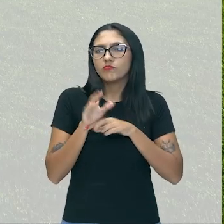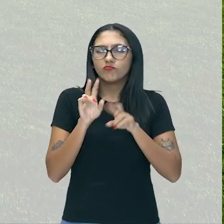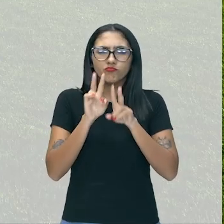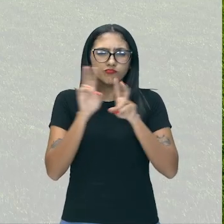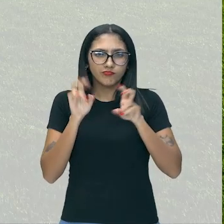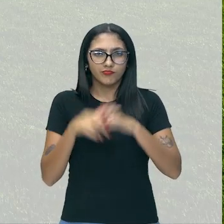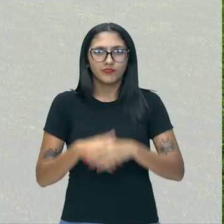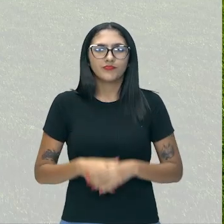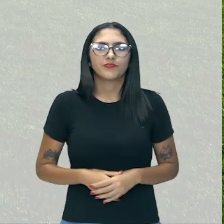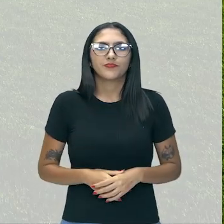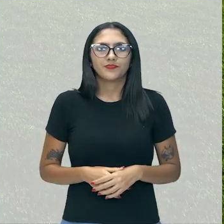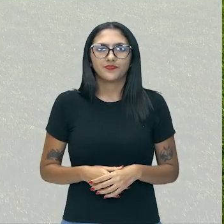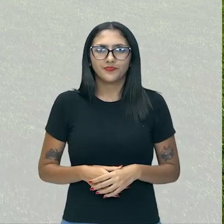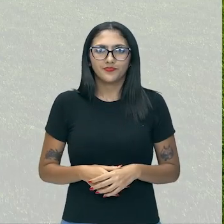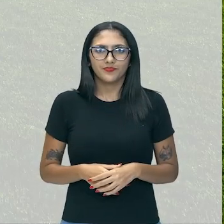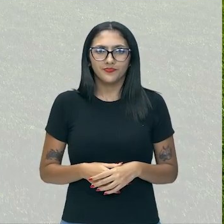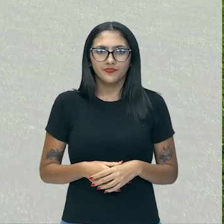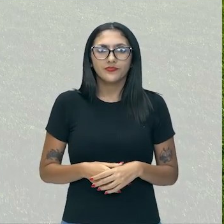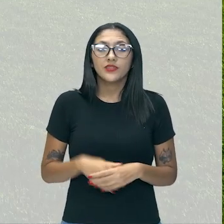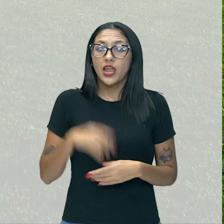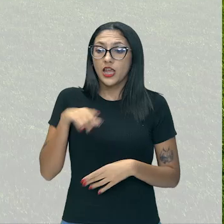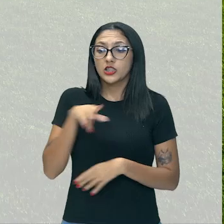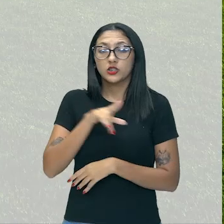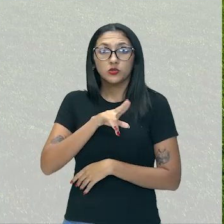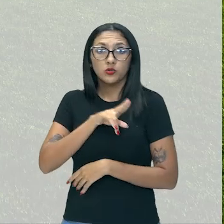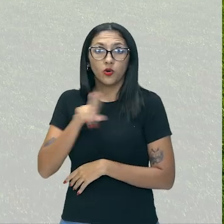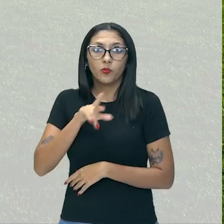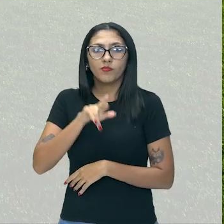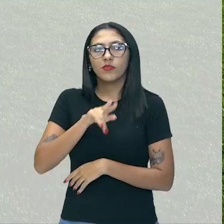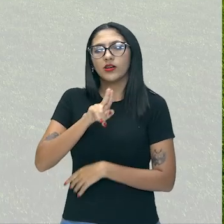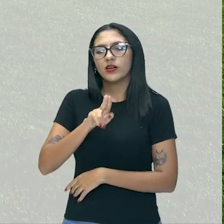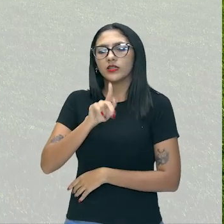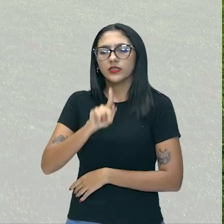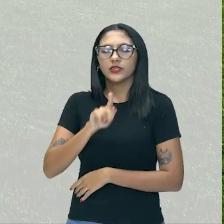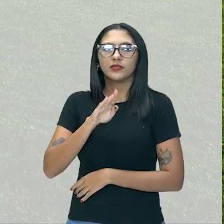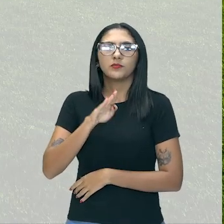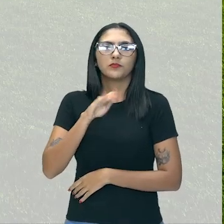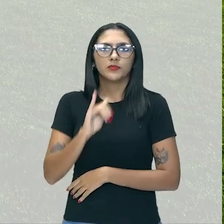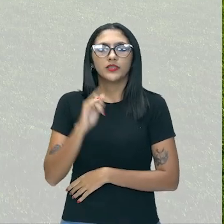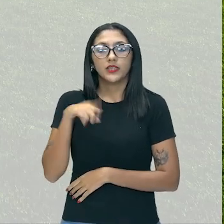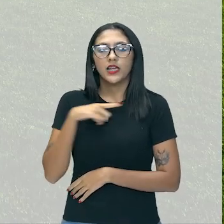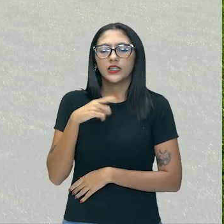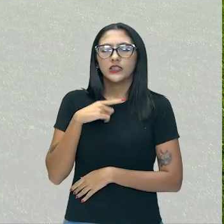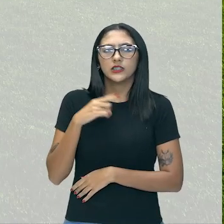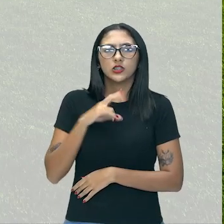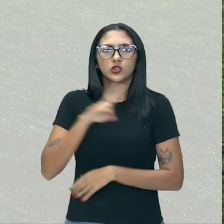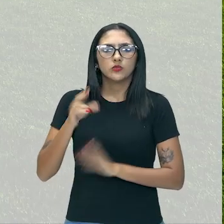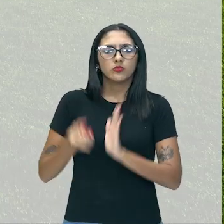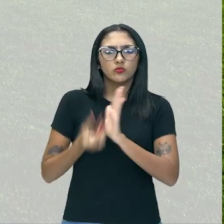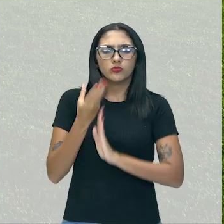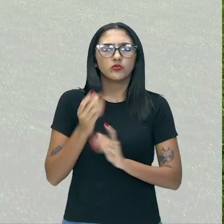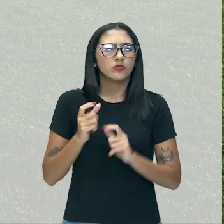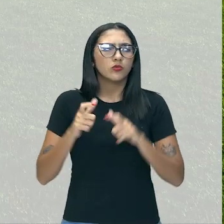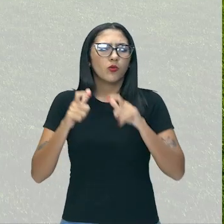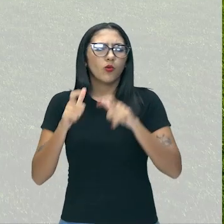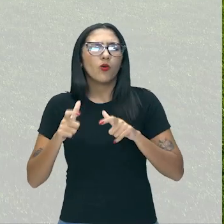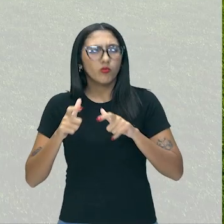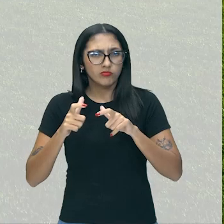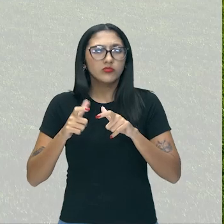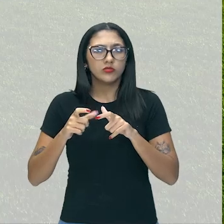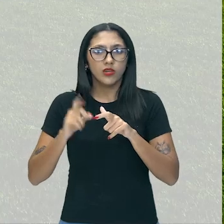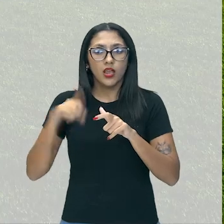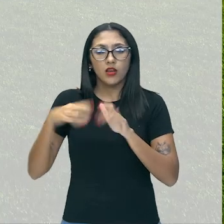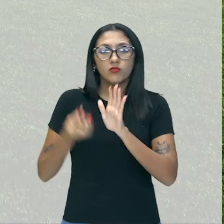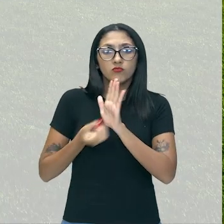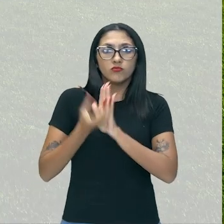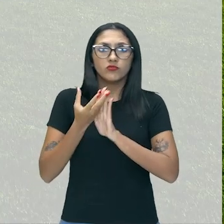E esse nome, ele teve origem, né, ele foi influenciado no local onde ele foi criado, que no caso foi